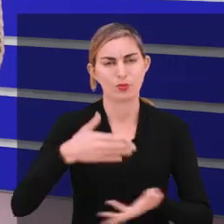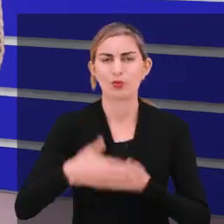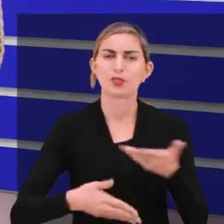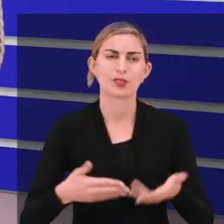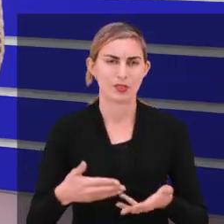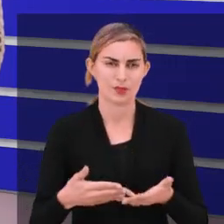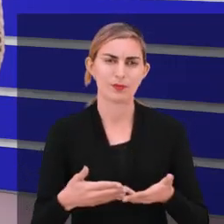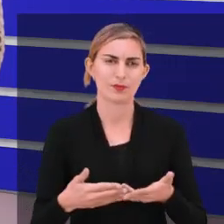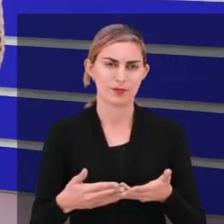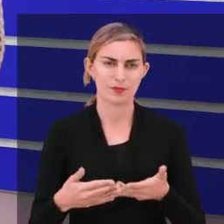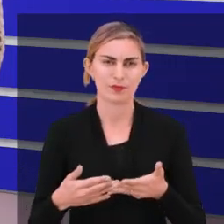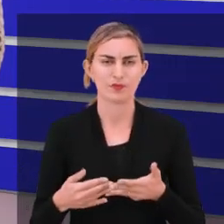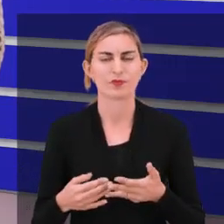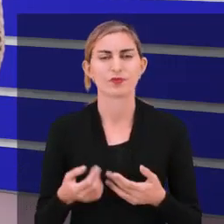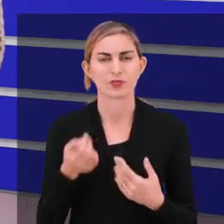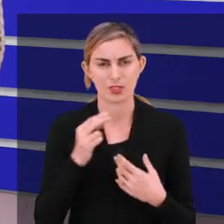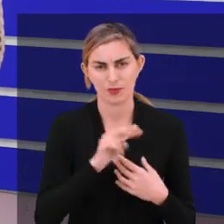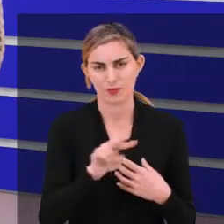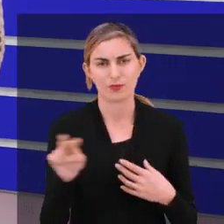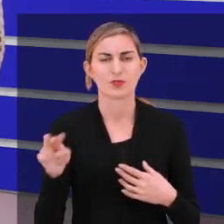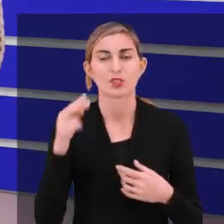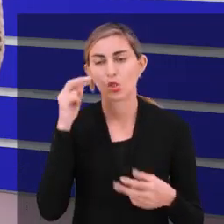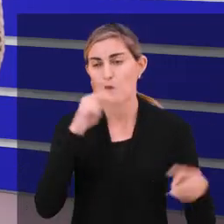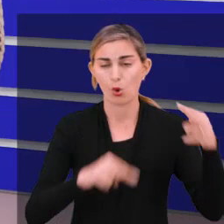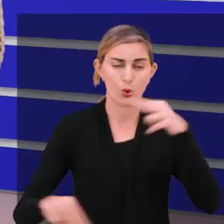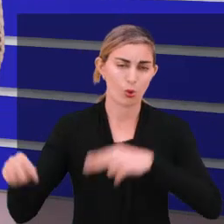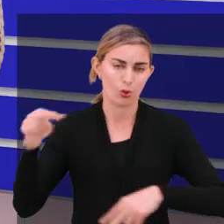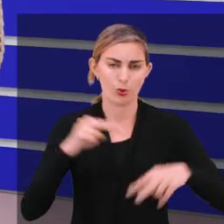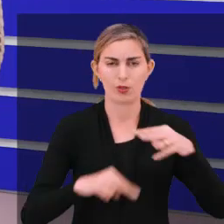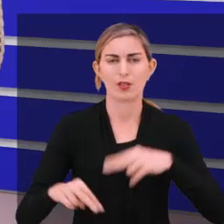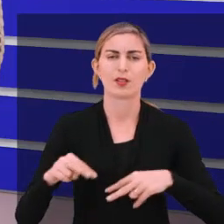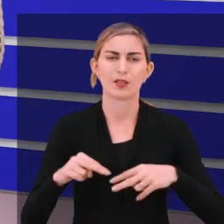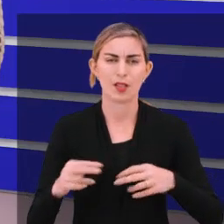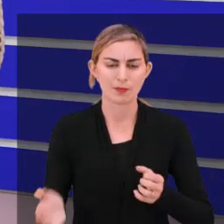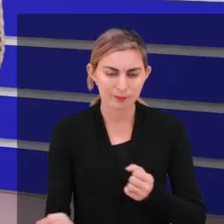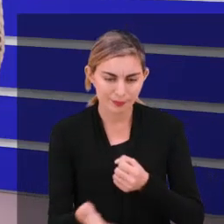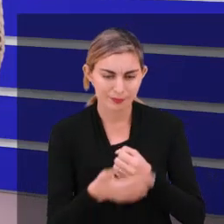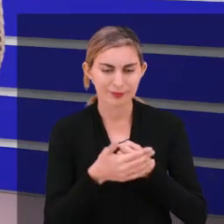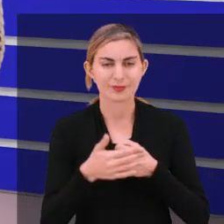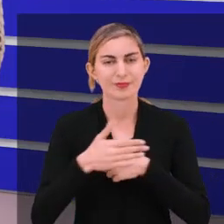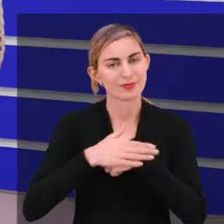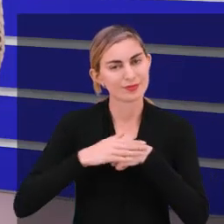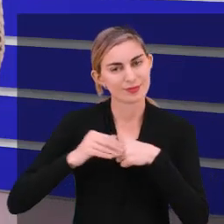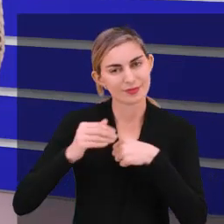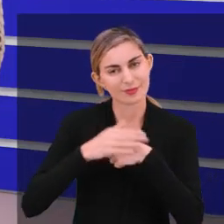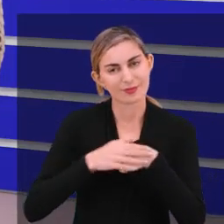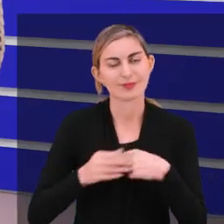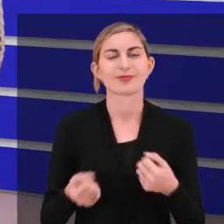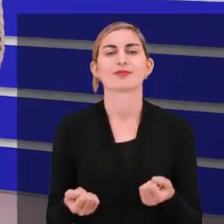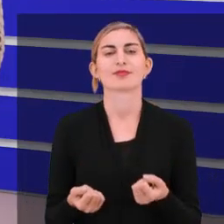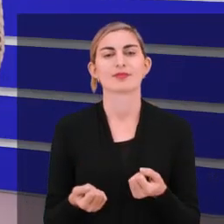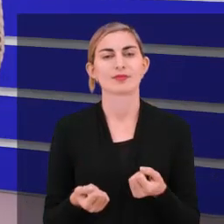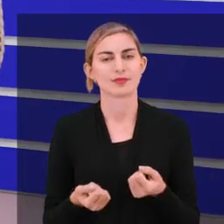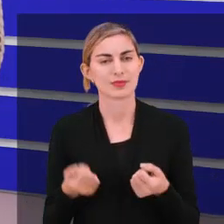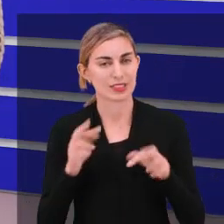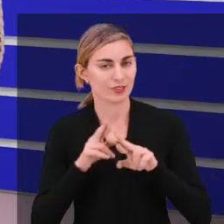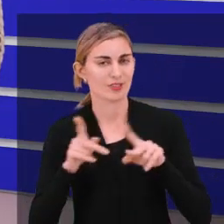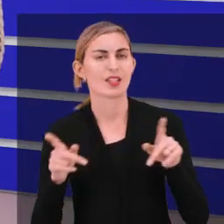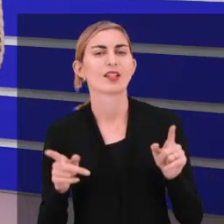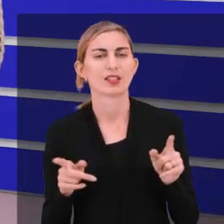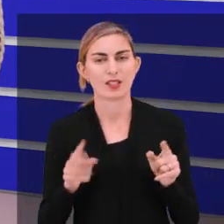nesse ponto. Né? E você teve um olhar muito acolhedor, né?